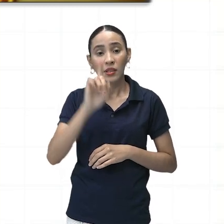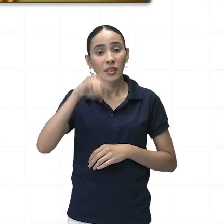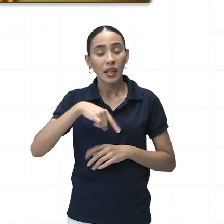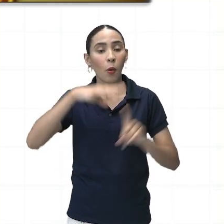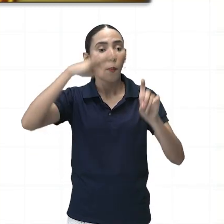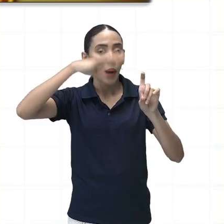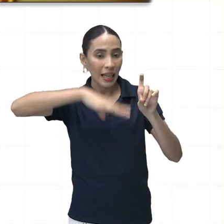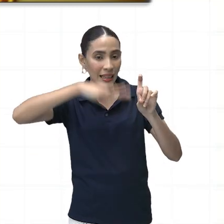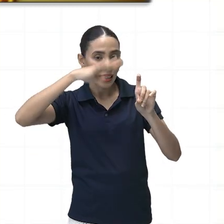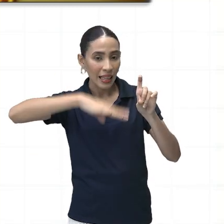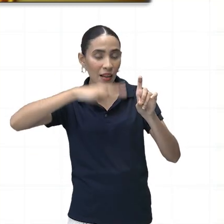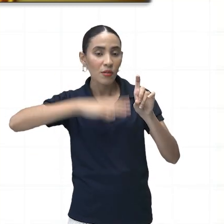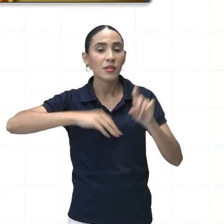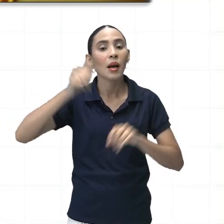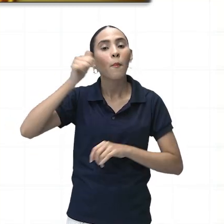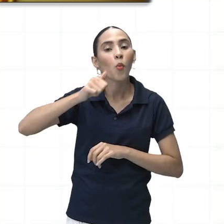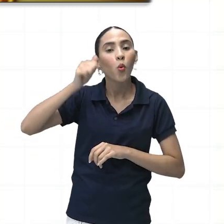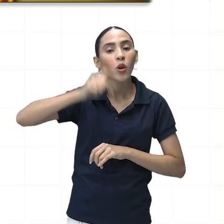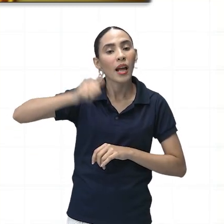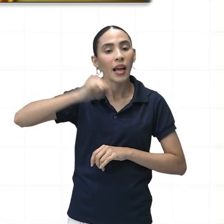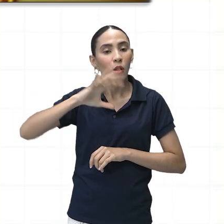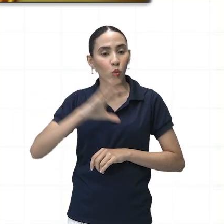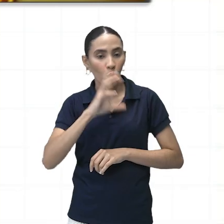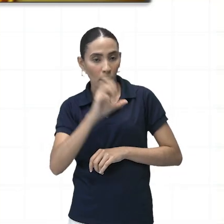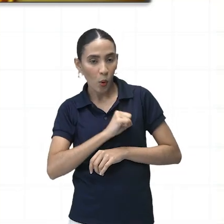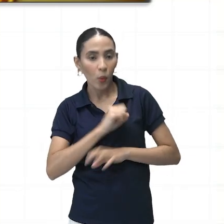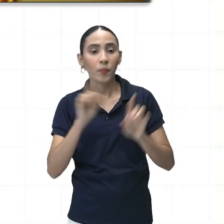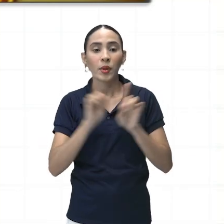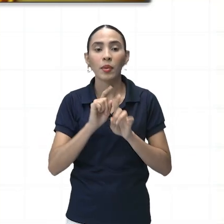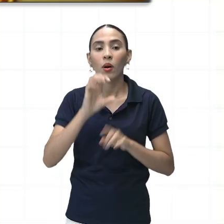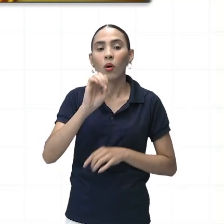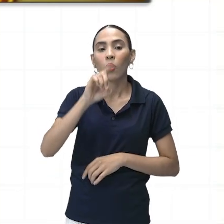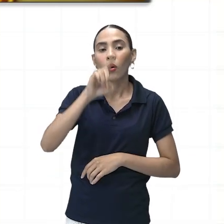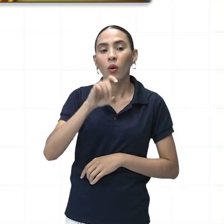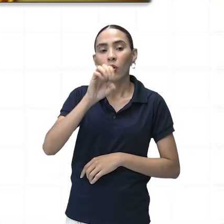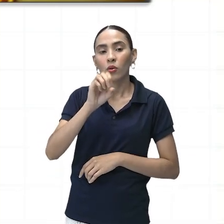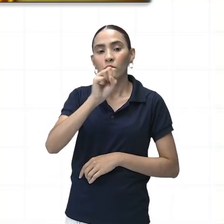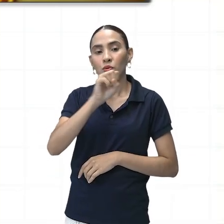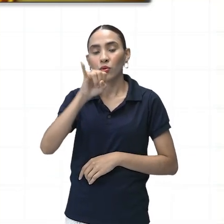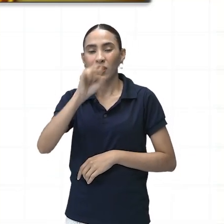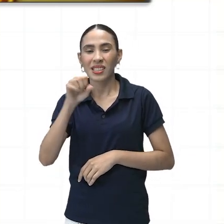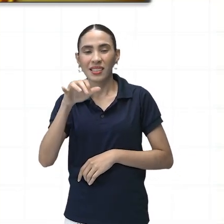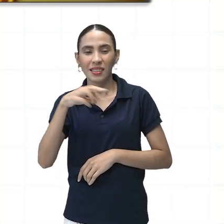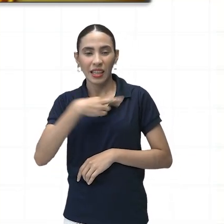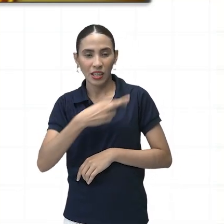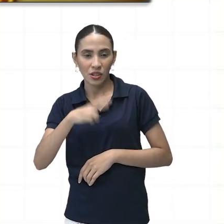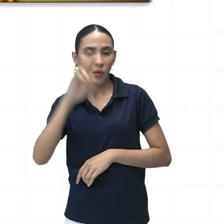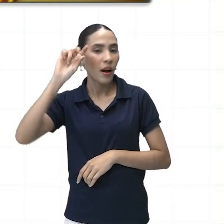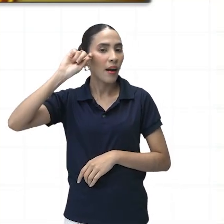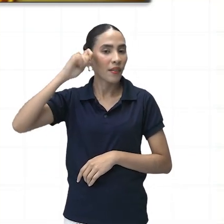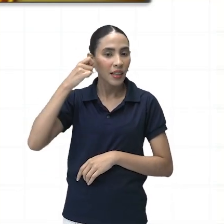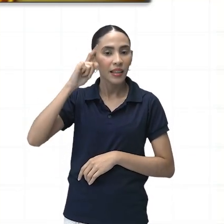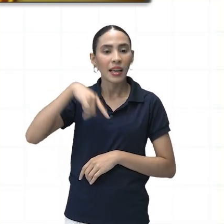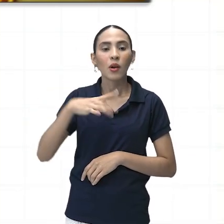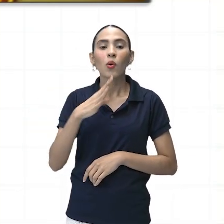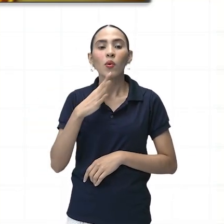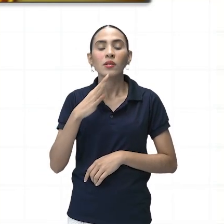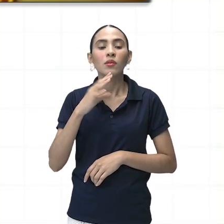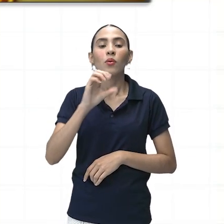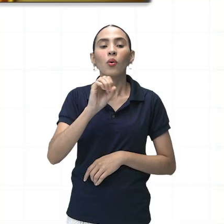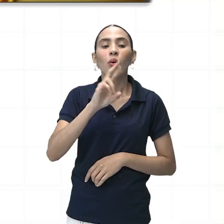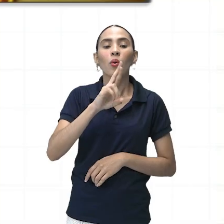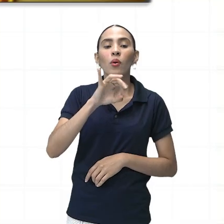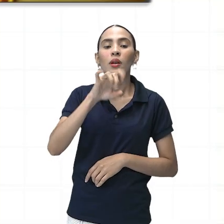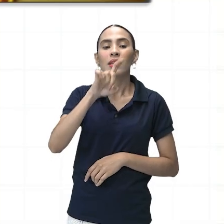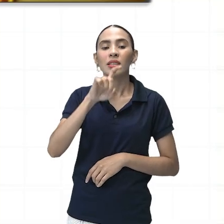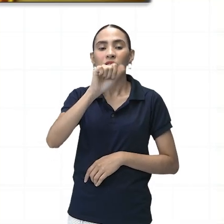deusa grega, que é a deusa do amor. Oxóssi, que nas religiões africanas é conhecido como o orixá